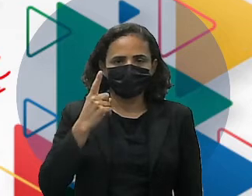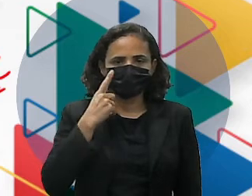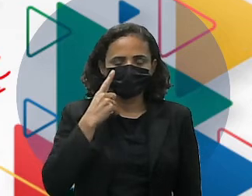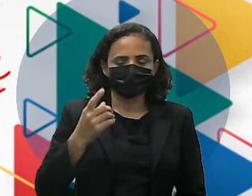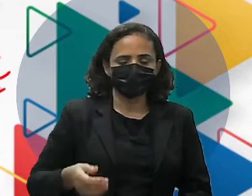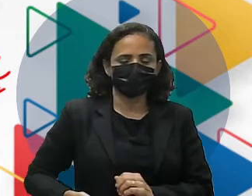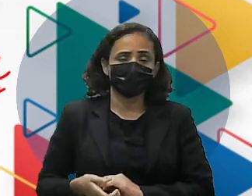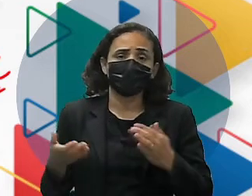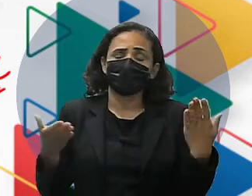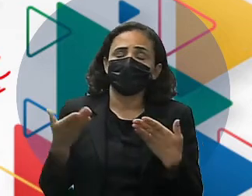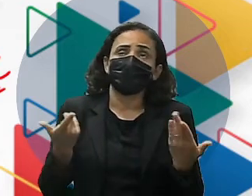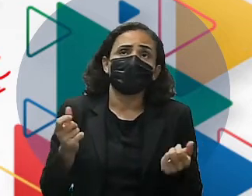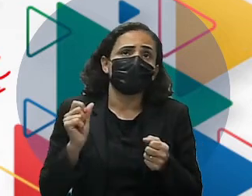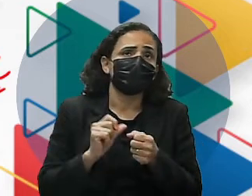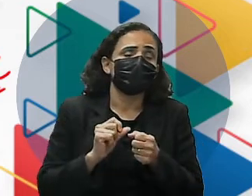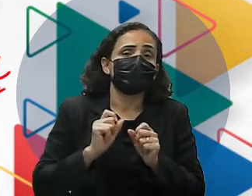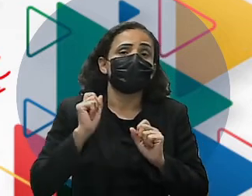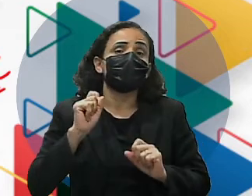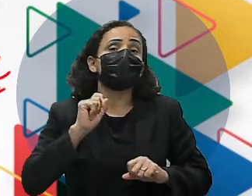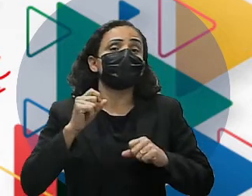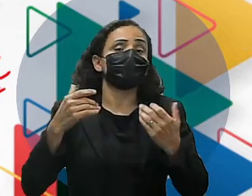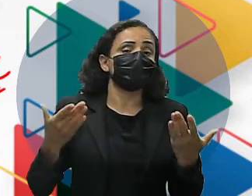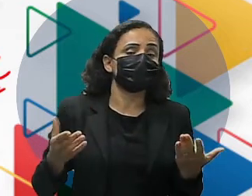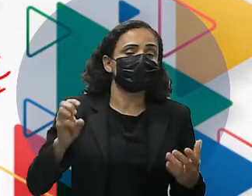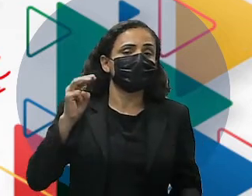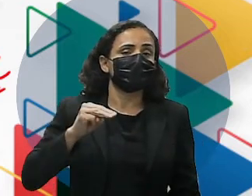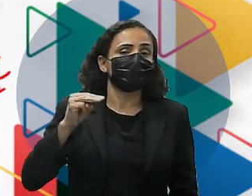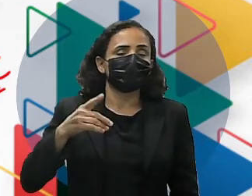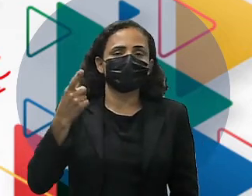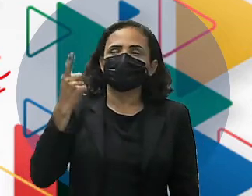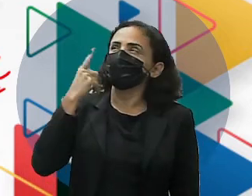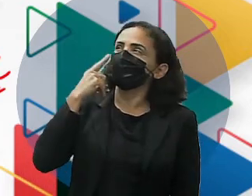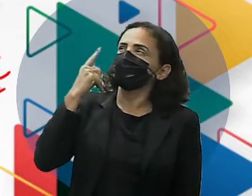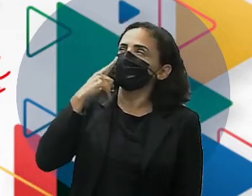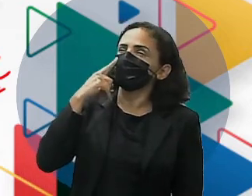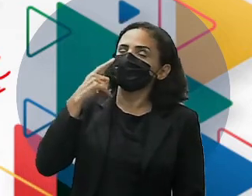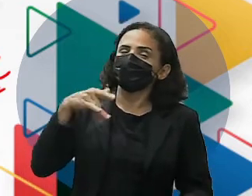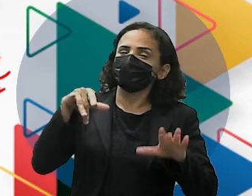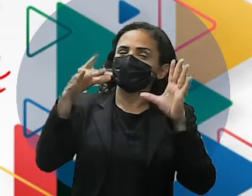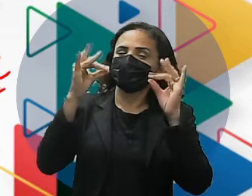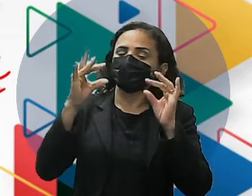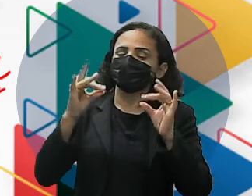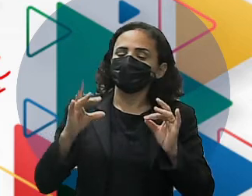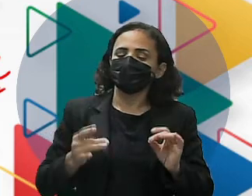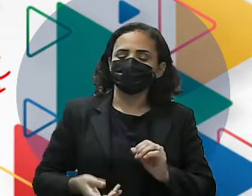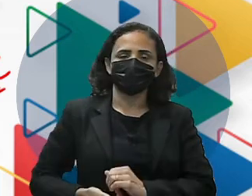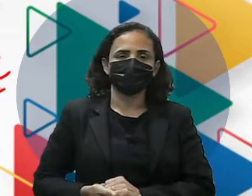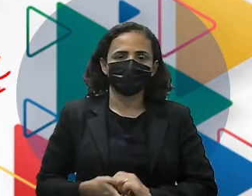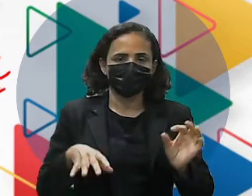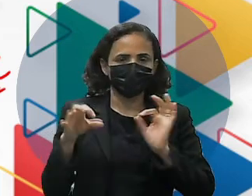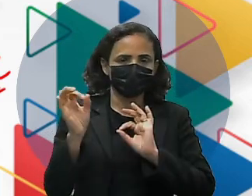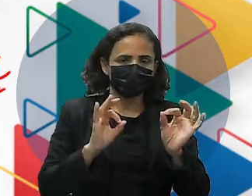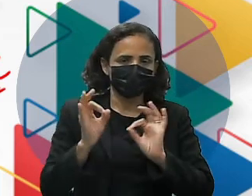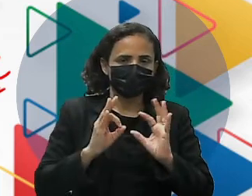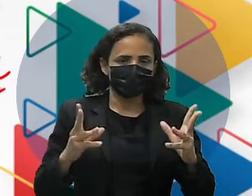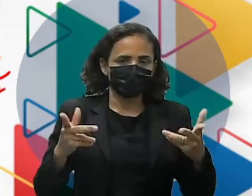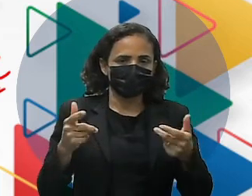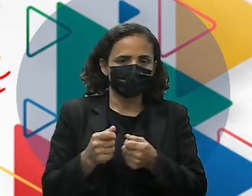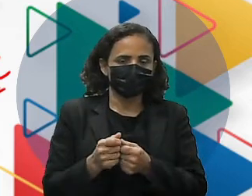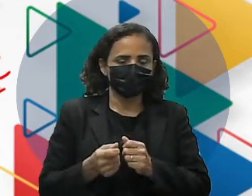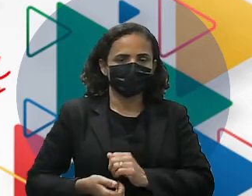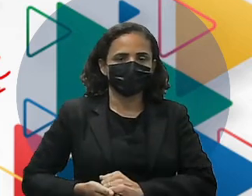E agora, professor, o que eu faço com esse MMC? Observe que eu vou criar frações equivalentes a